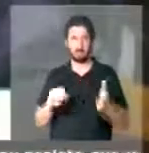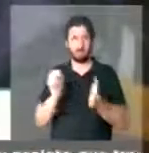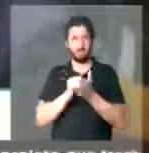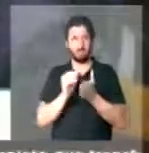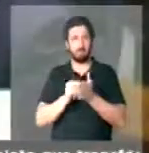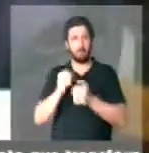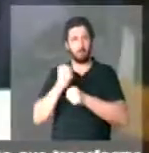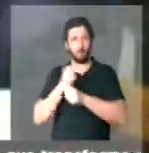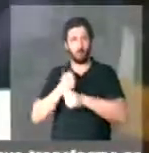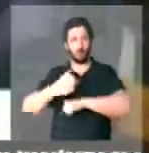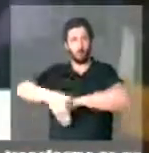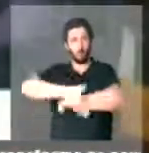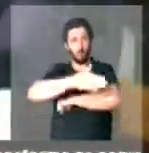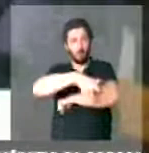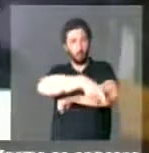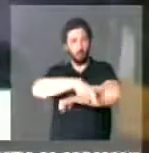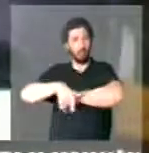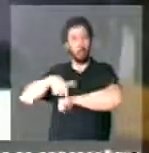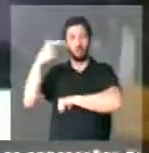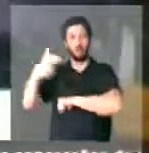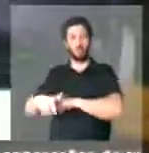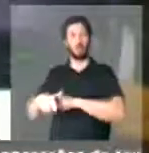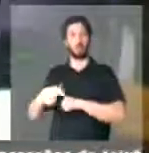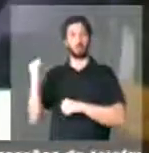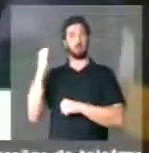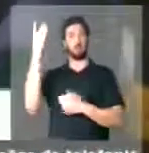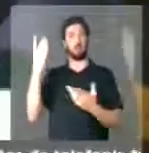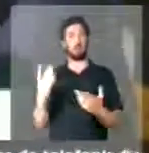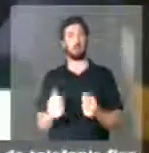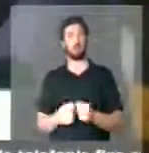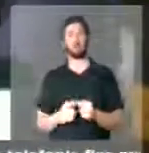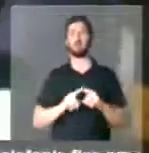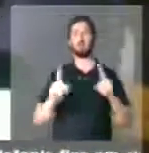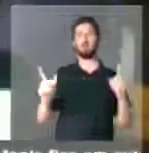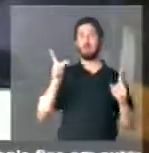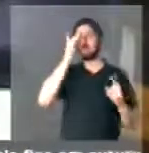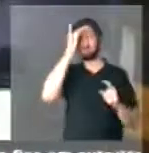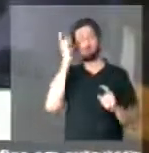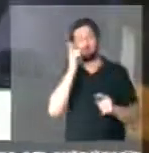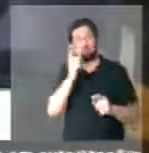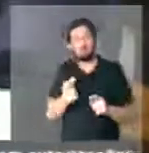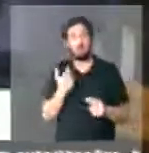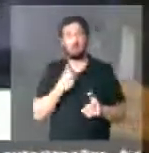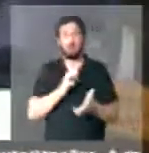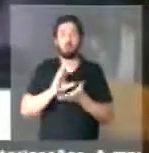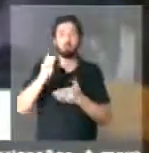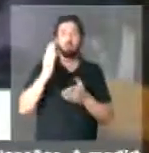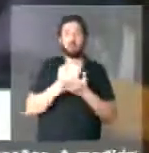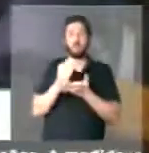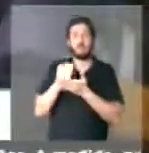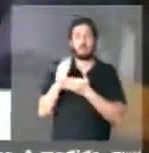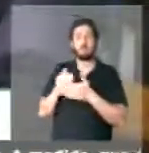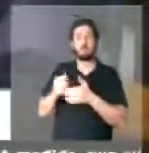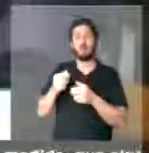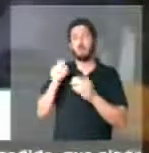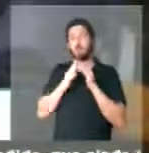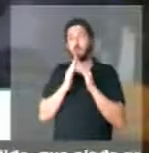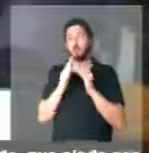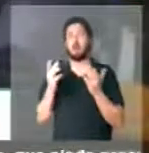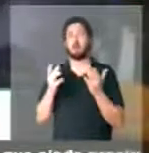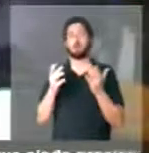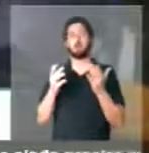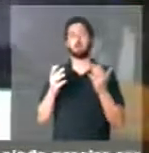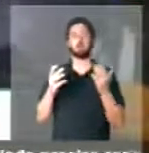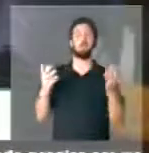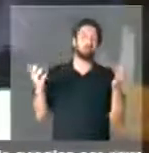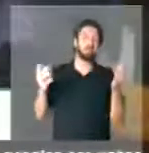ausência da pavimentação em bairros importantes e constituídos, mas que as pessoas têm o interesse de poder financiar um imóvel e